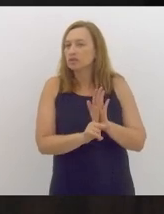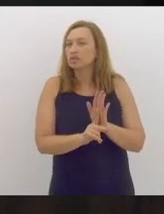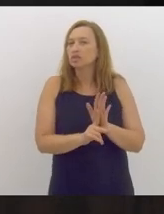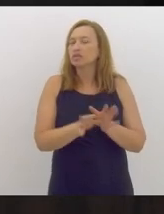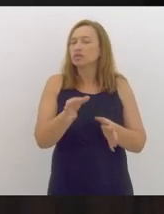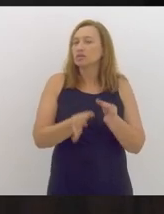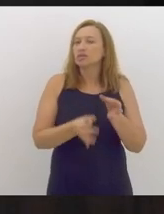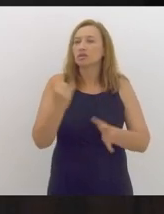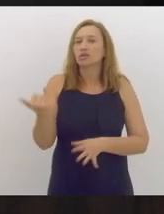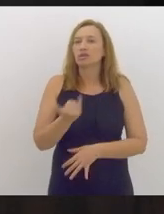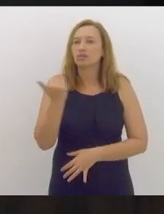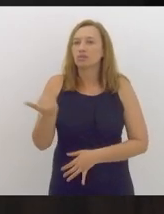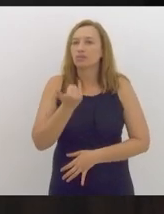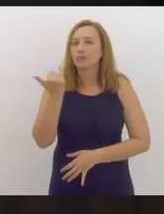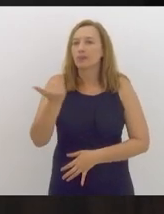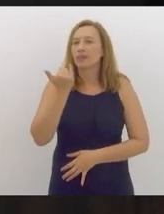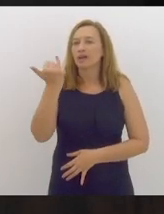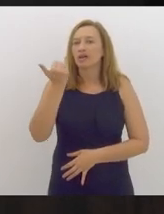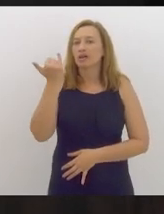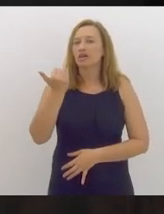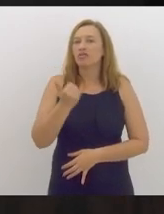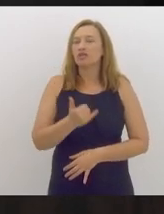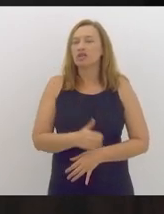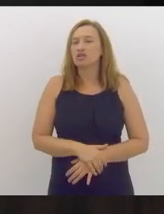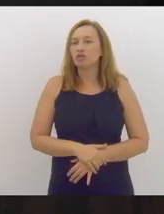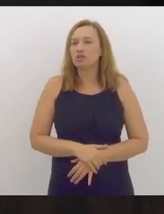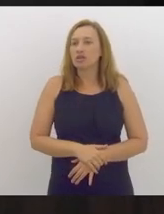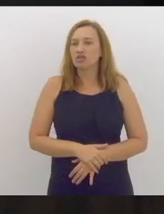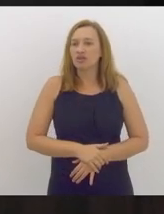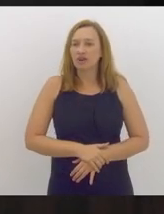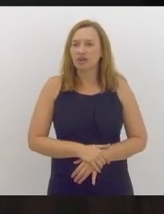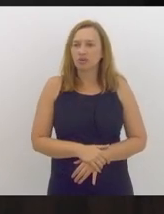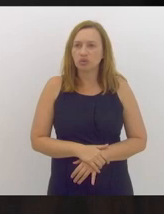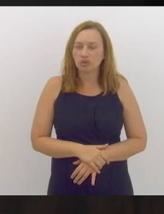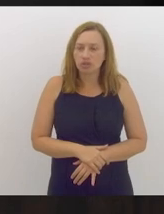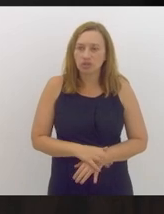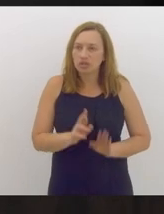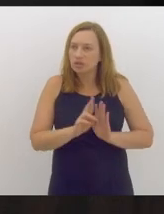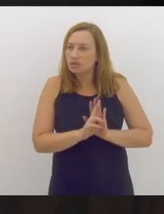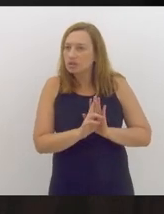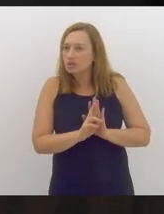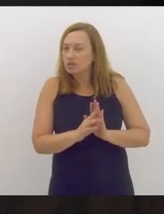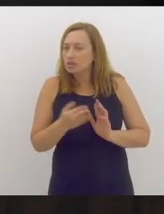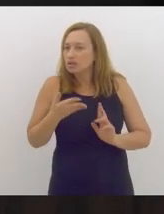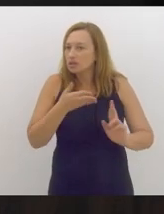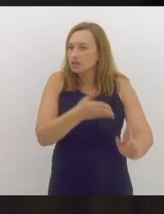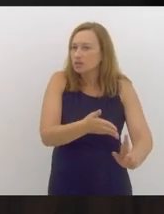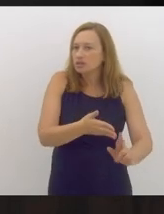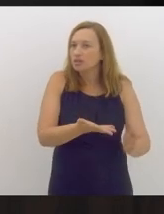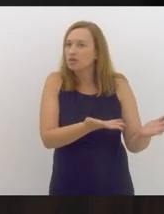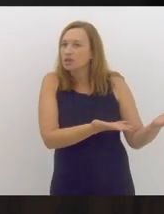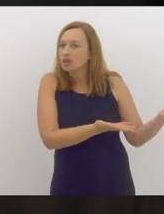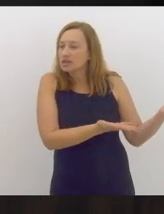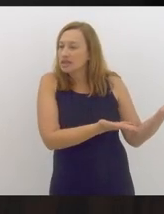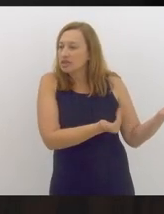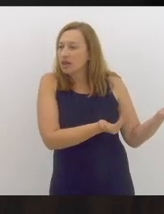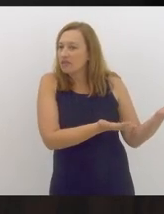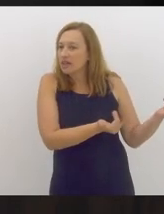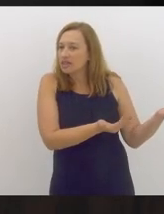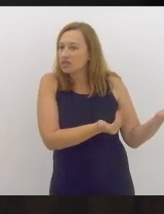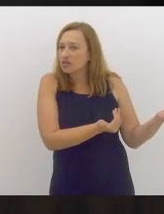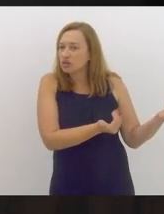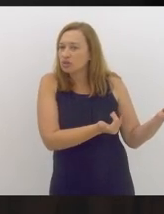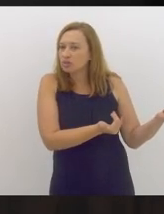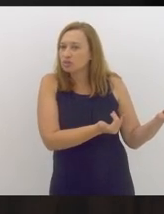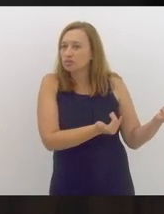tão importante para a nossa juventude carioca. O Centro de Referência da Juventude é um passo